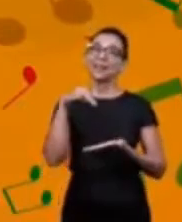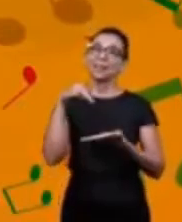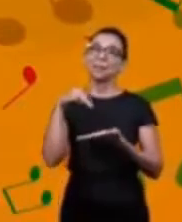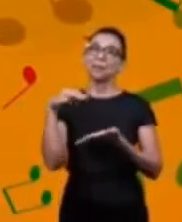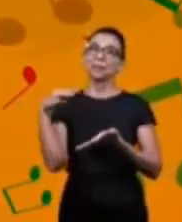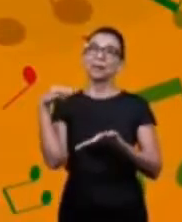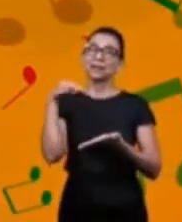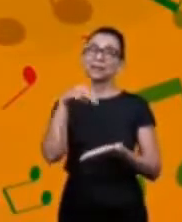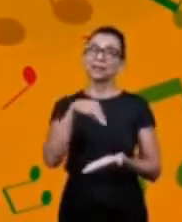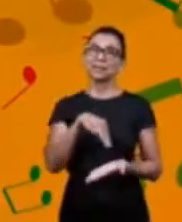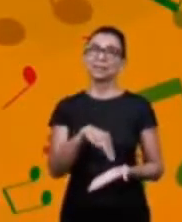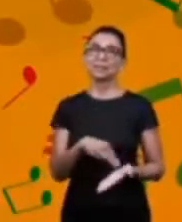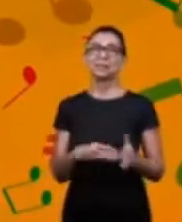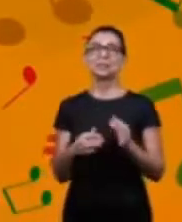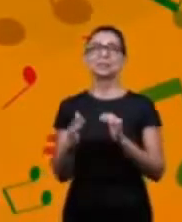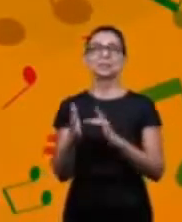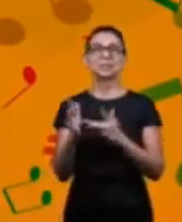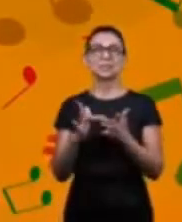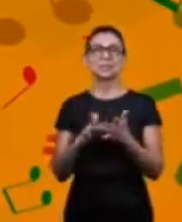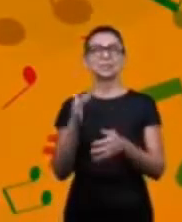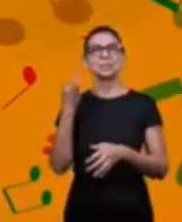Gonçalo, Rio de Janeiro.